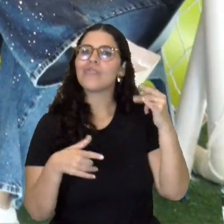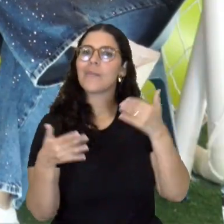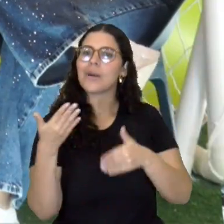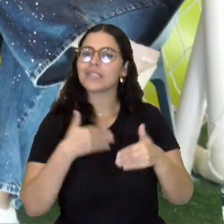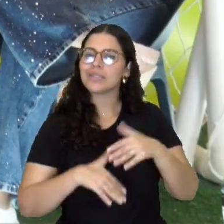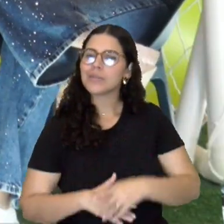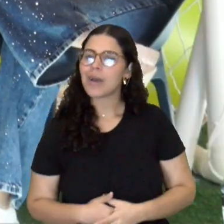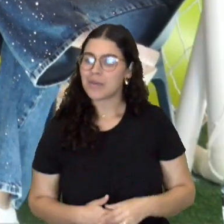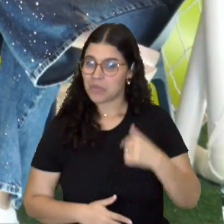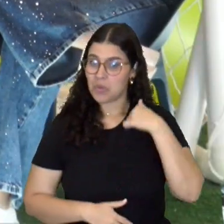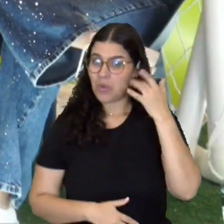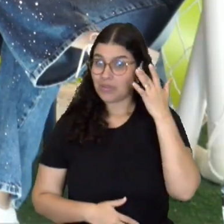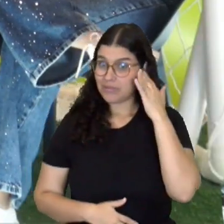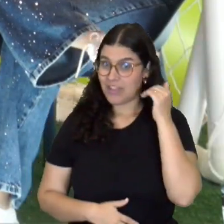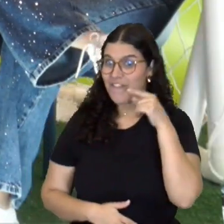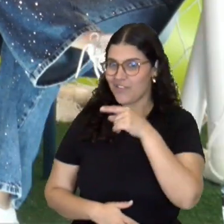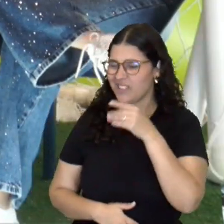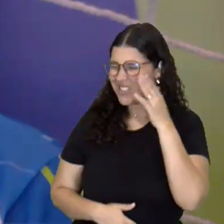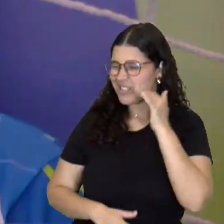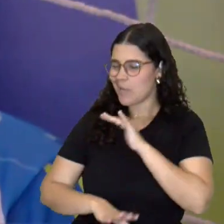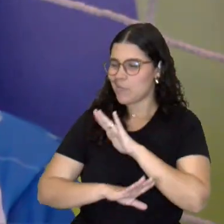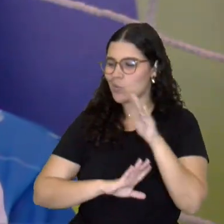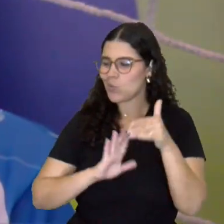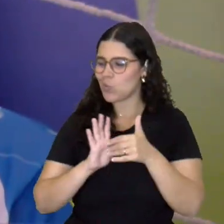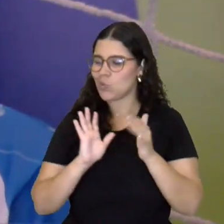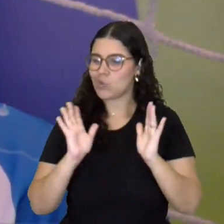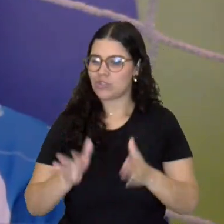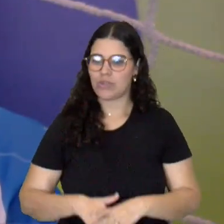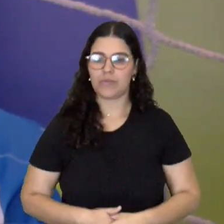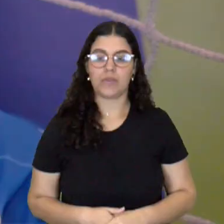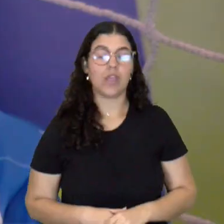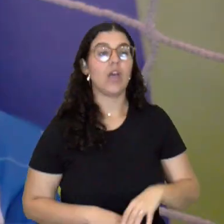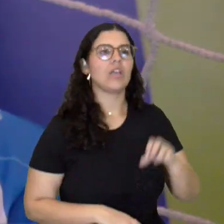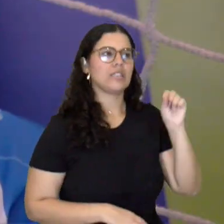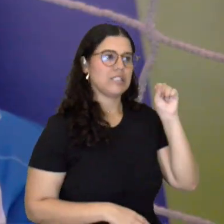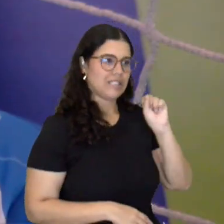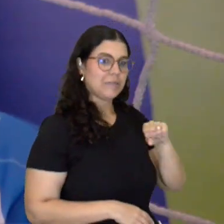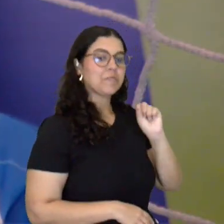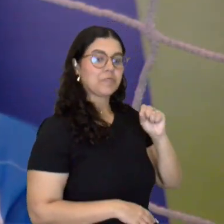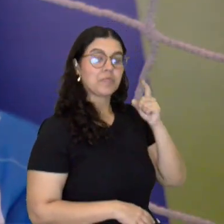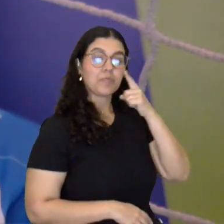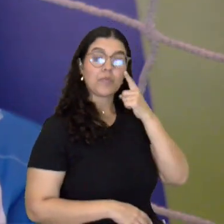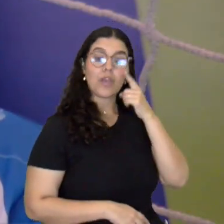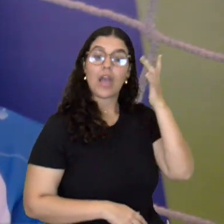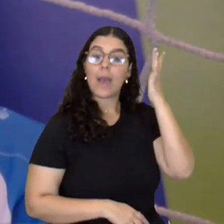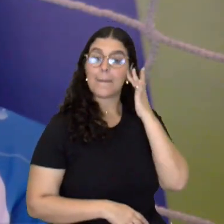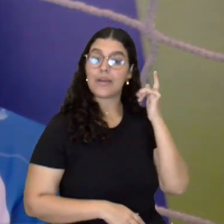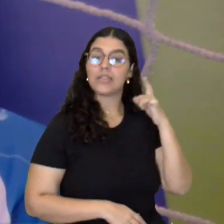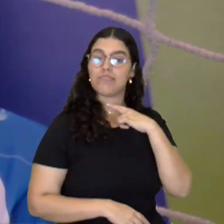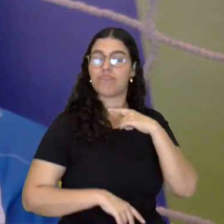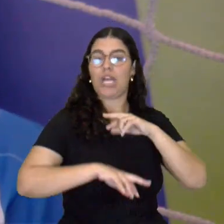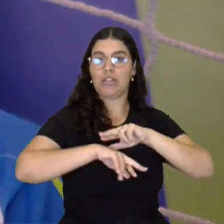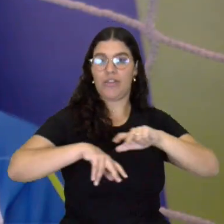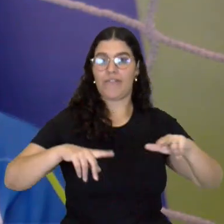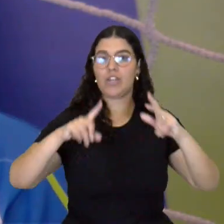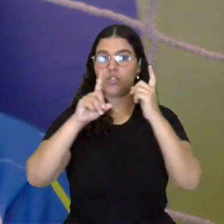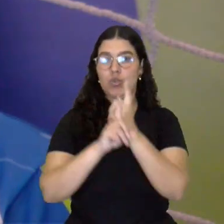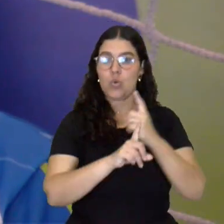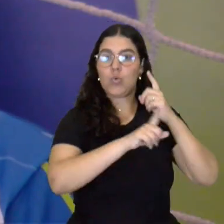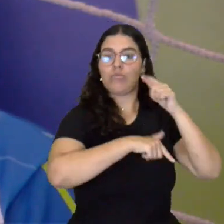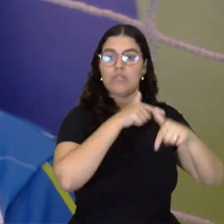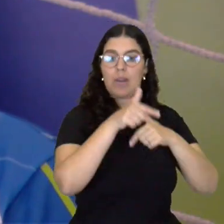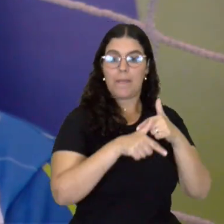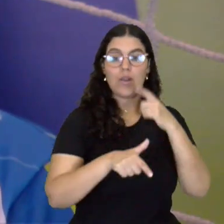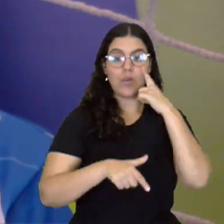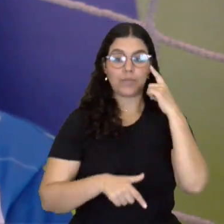Exatamente. Amanhã a gente vai ter vários outros encontros aqui com outras pessoas. A gente aqui dentro do nosso festival